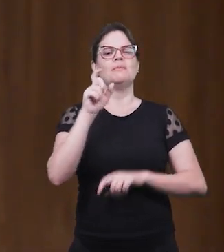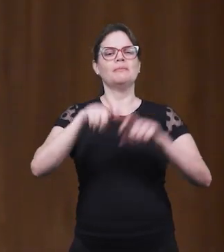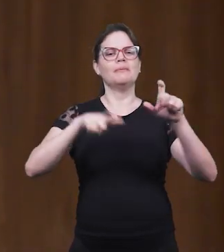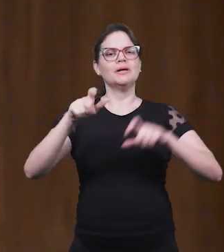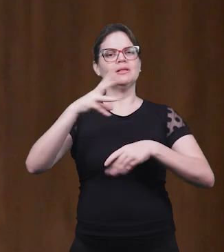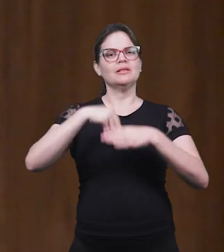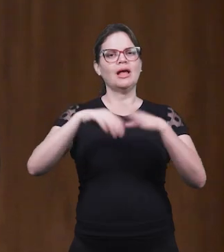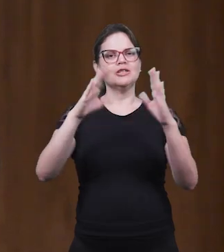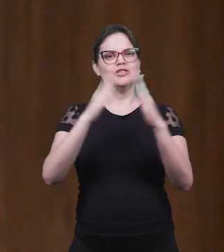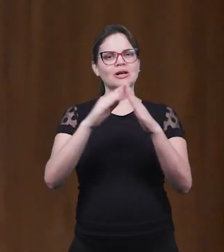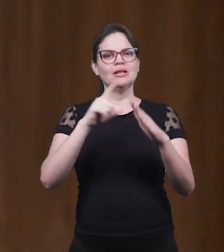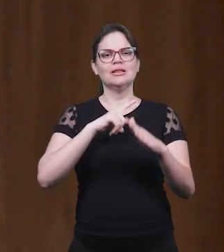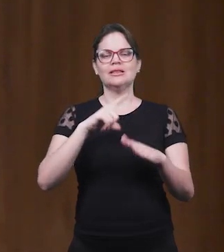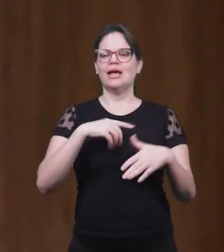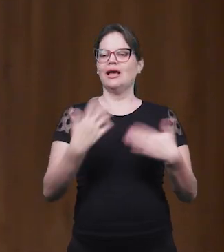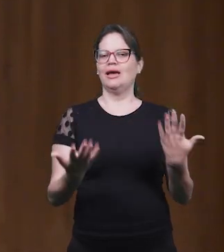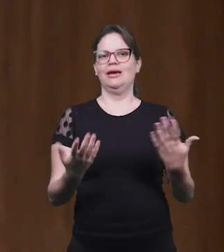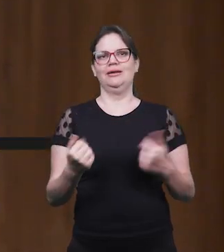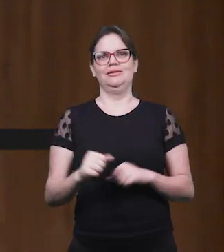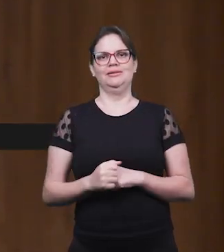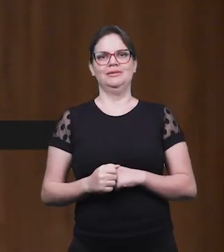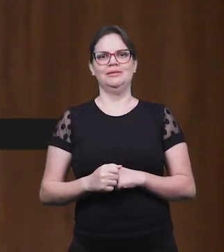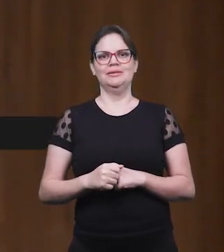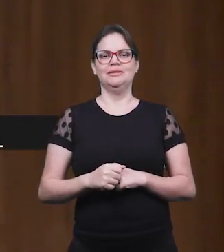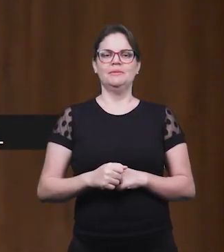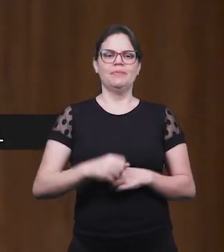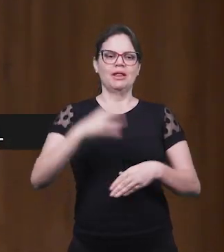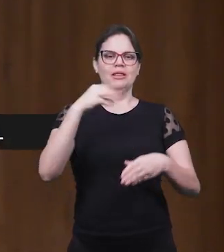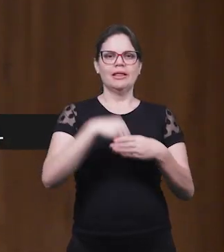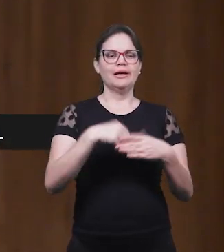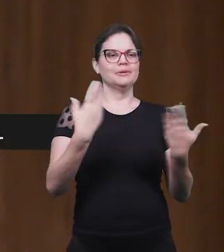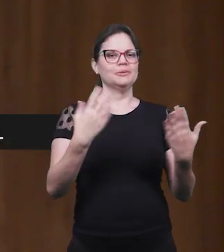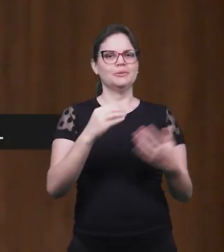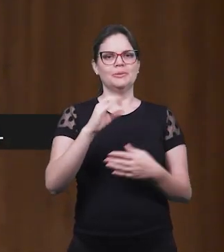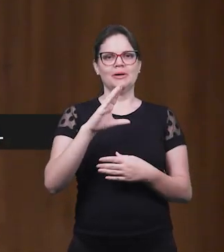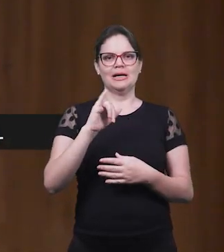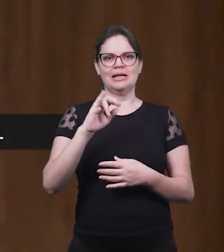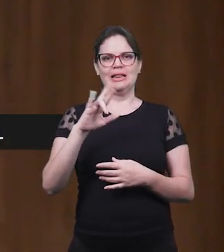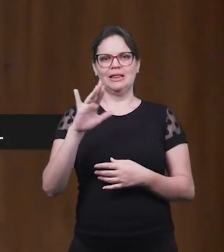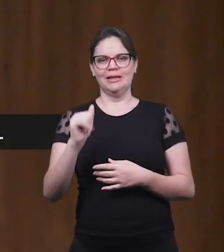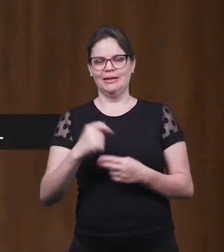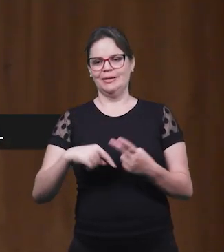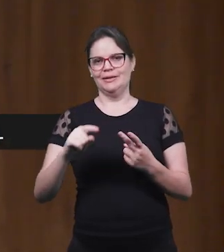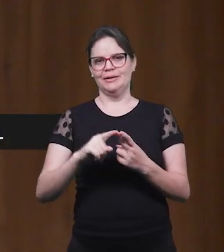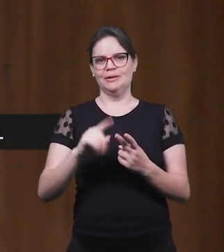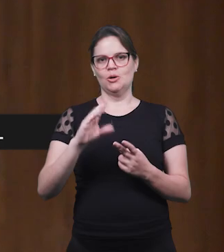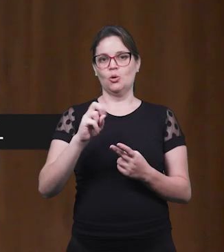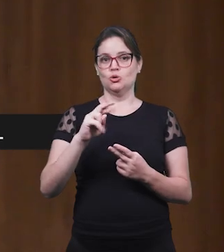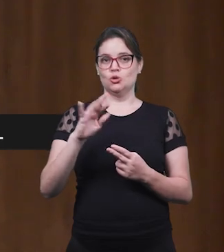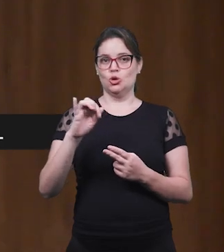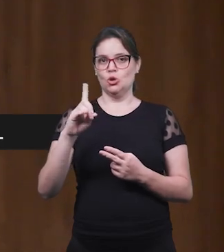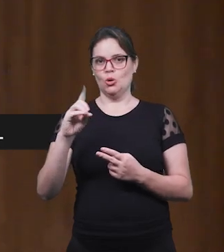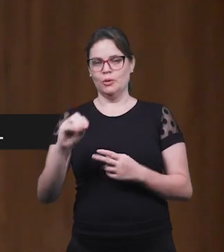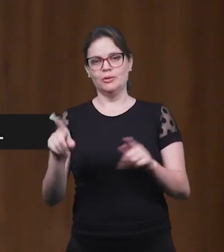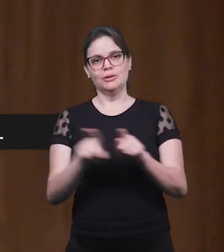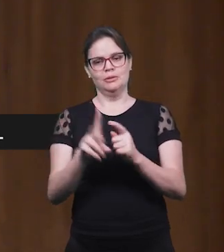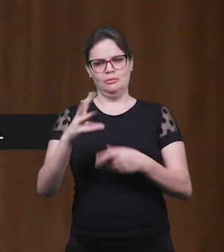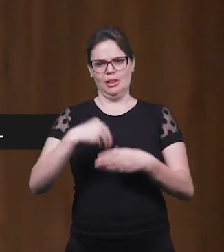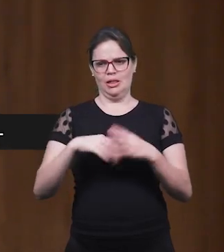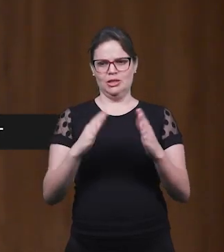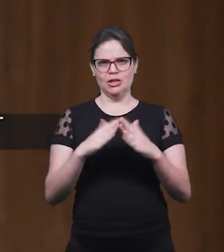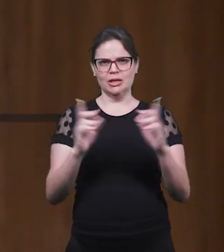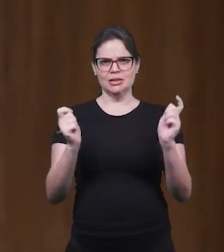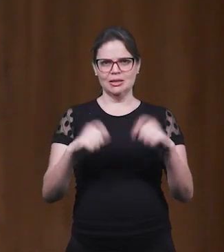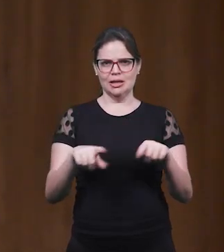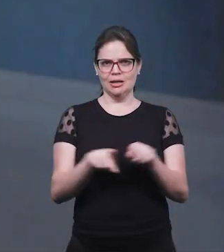casa, elas podem ter o veterinário nas clínicas, no consultório, mas também pode ter em domicílio, não é isso,